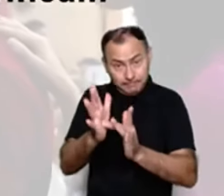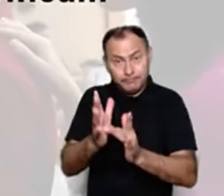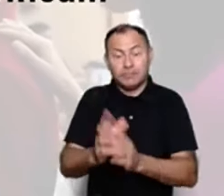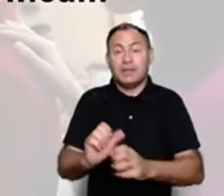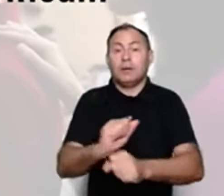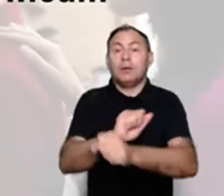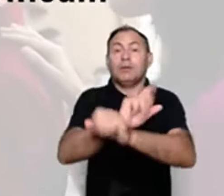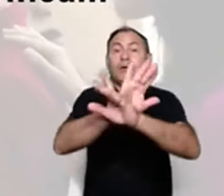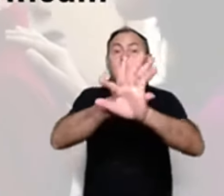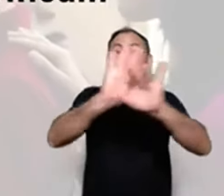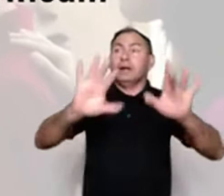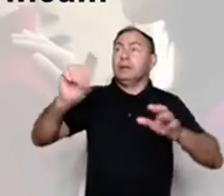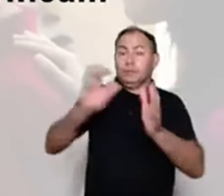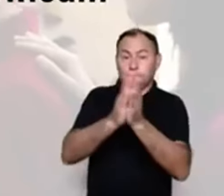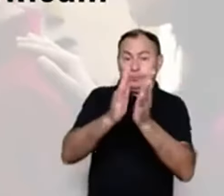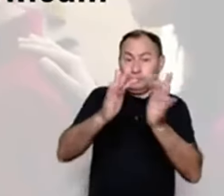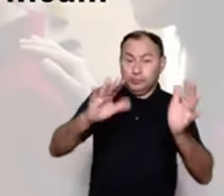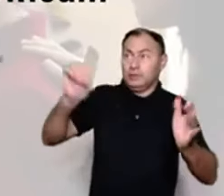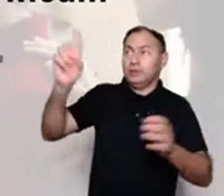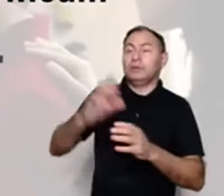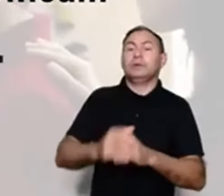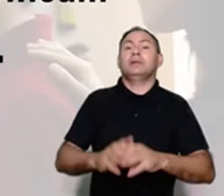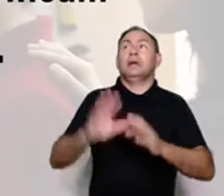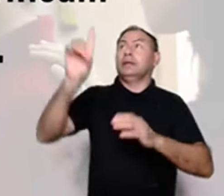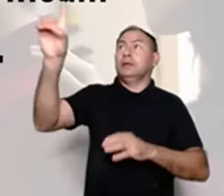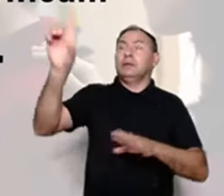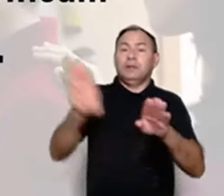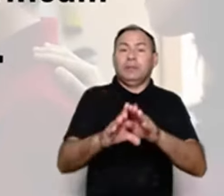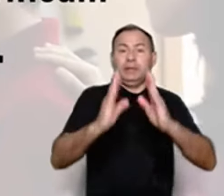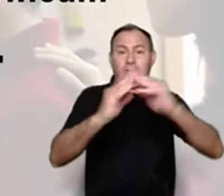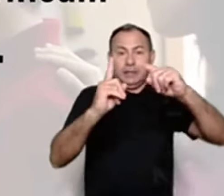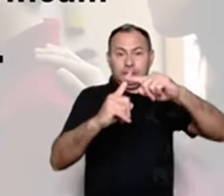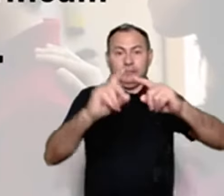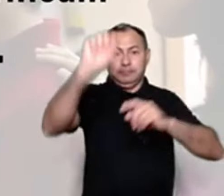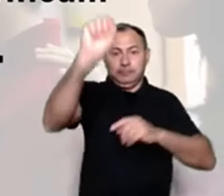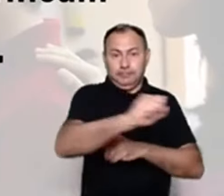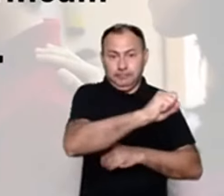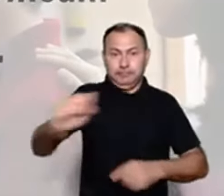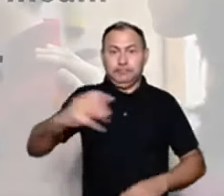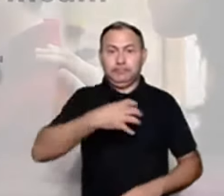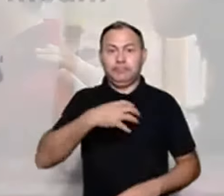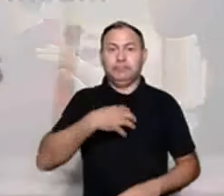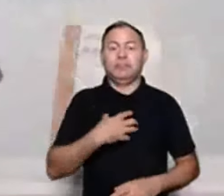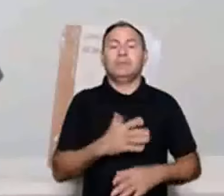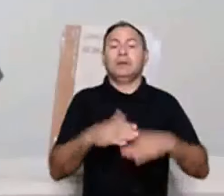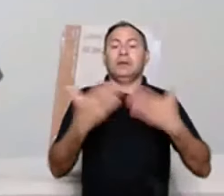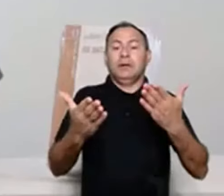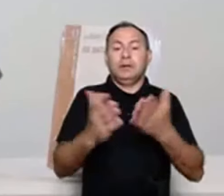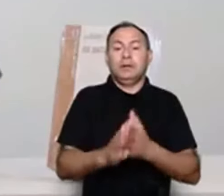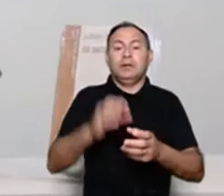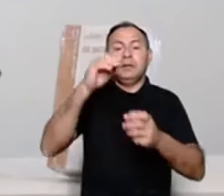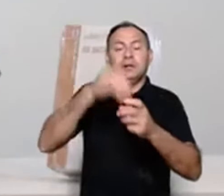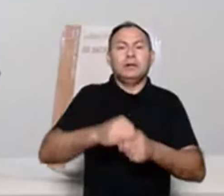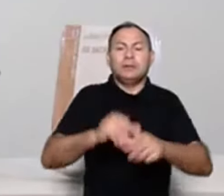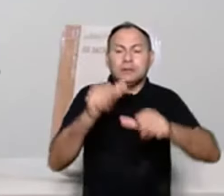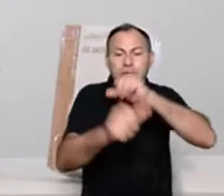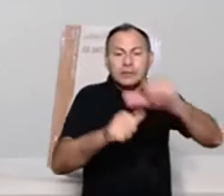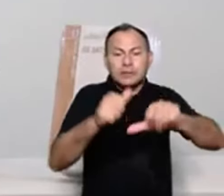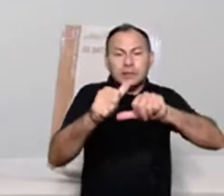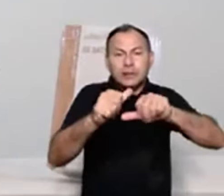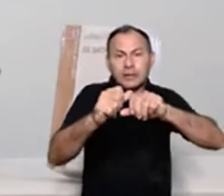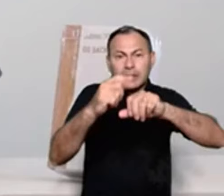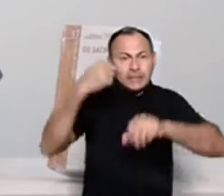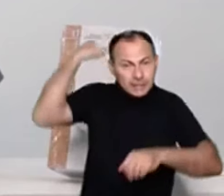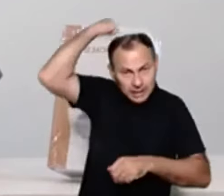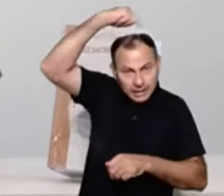glorificam a Deus, edificam a igreja. Os sacramentos, dessa maneira, enquanto santificam